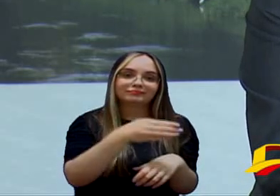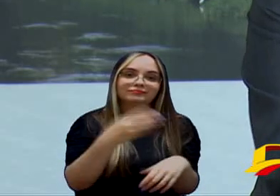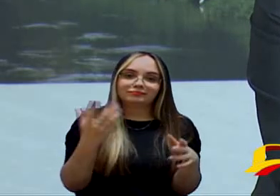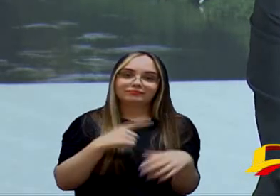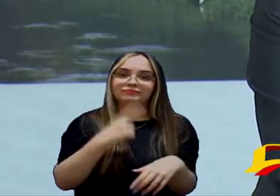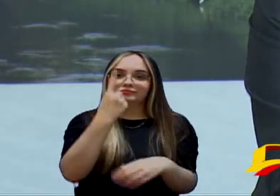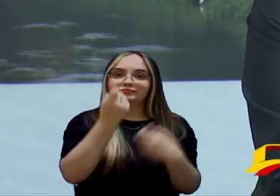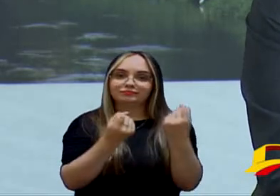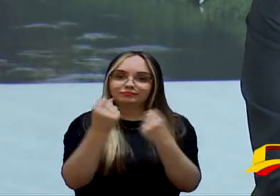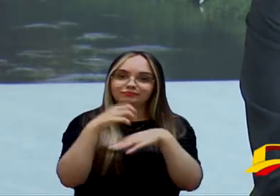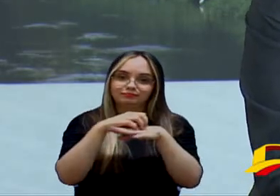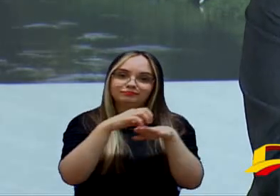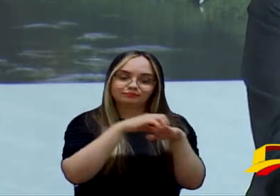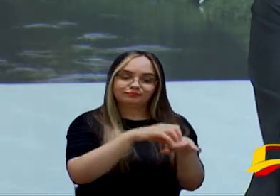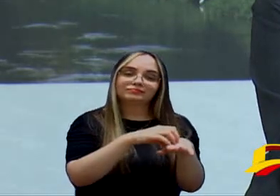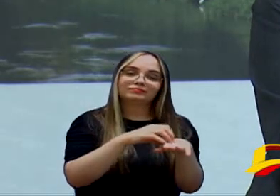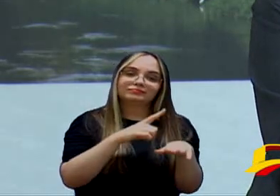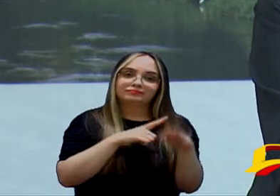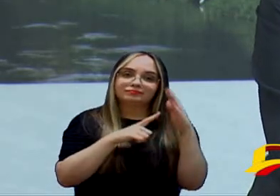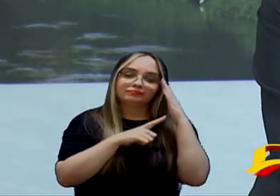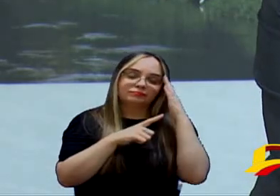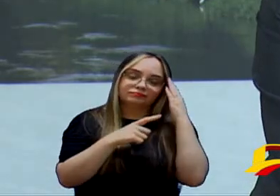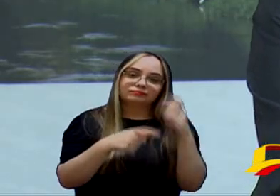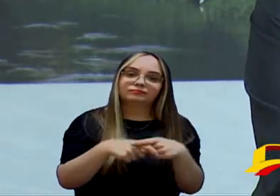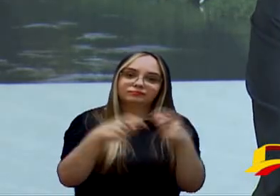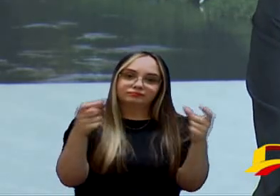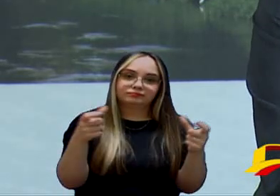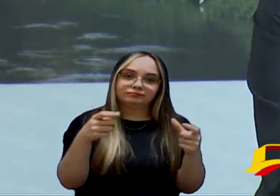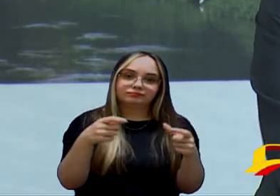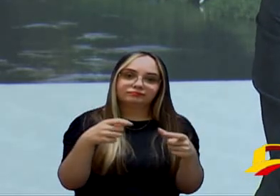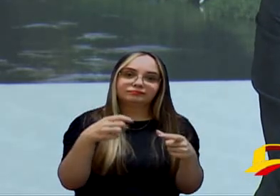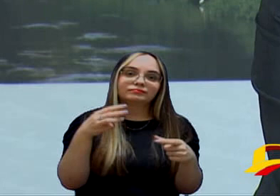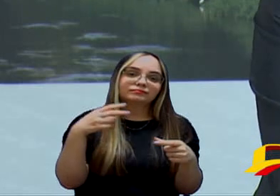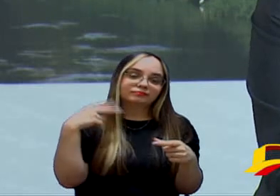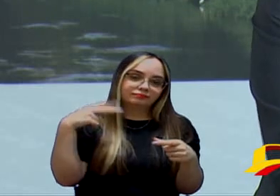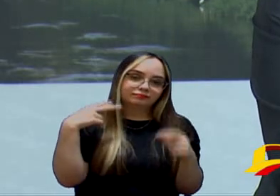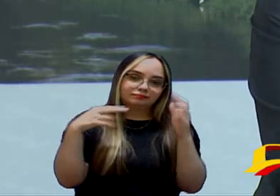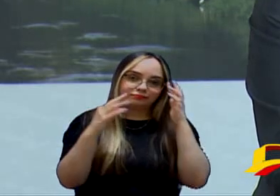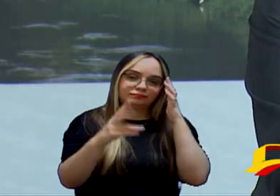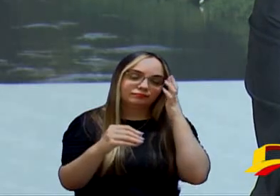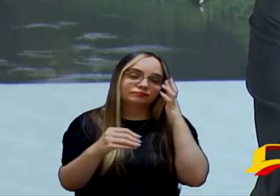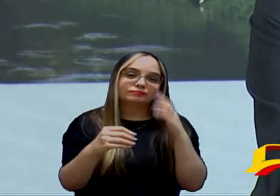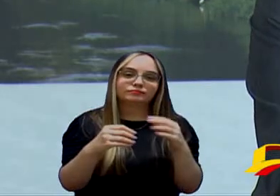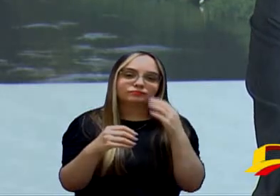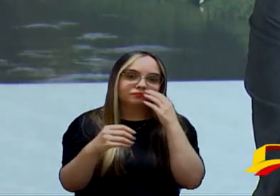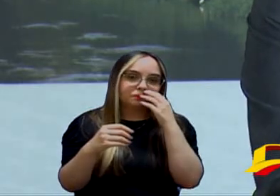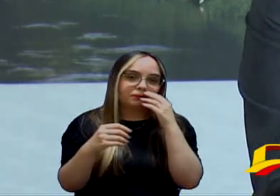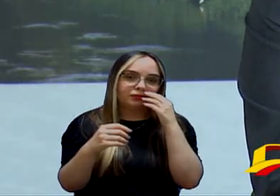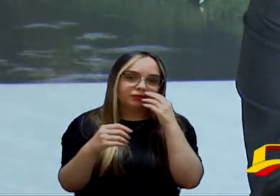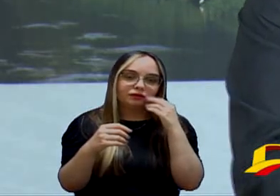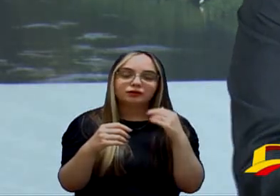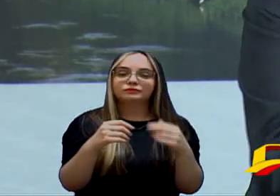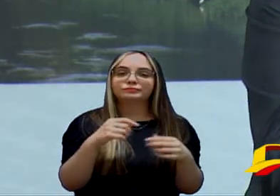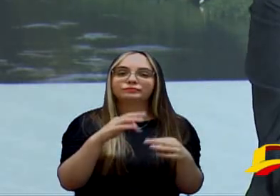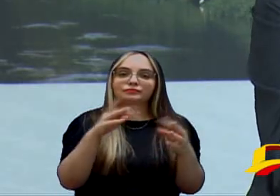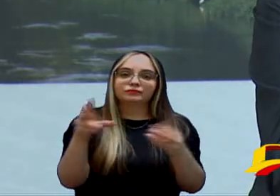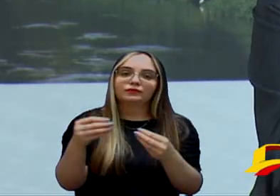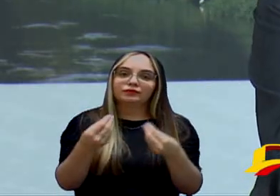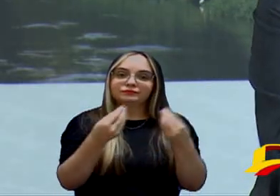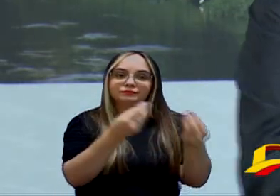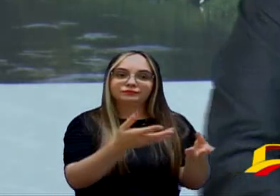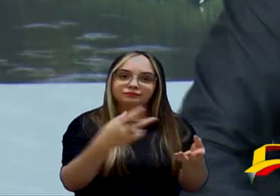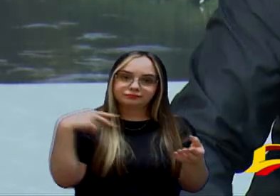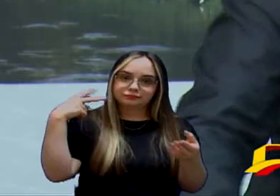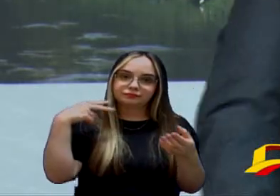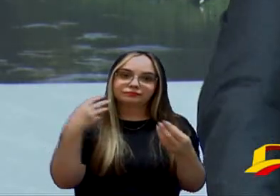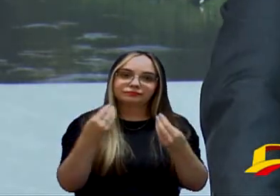um veículo né como todos grande maioria dos vereadores um caso deram seu veículo passaram seu